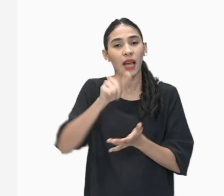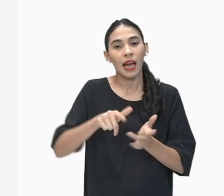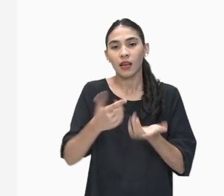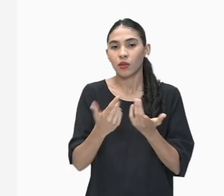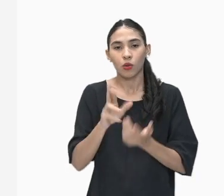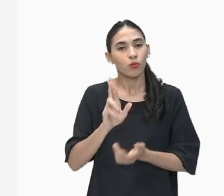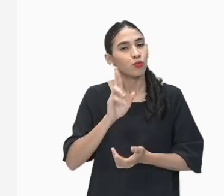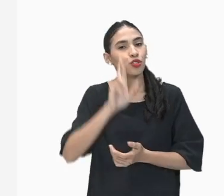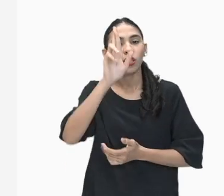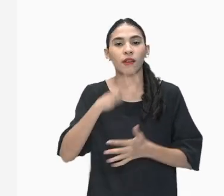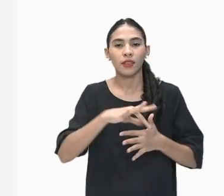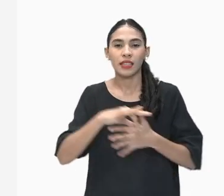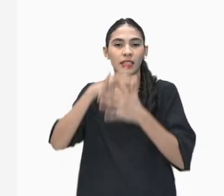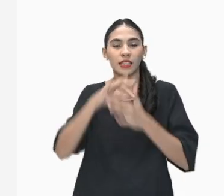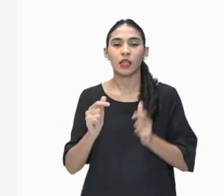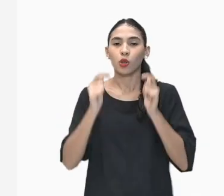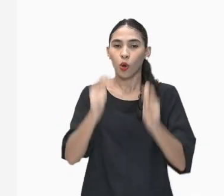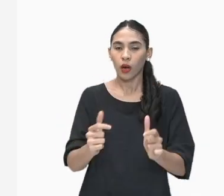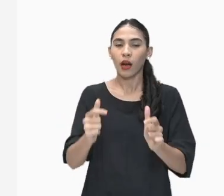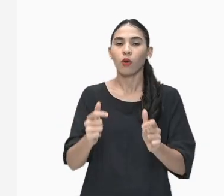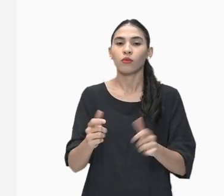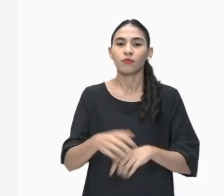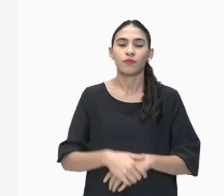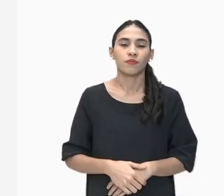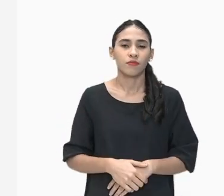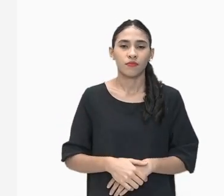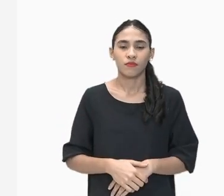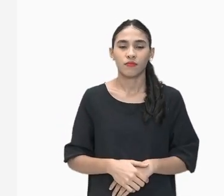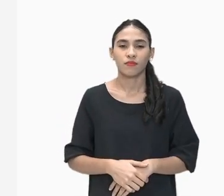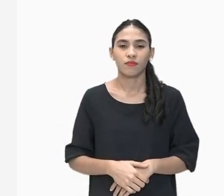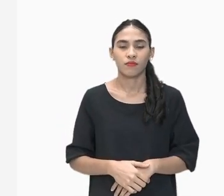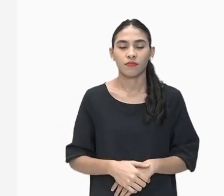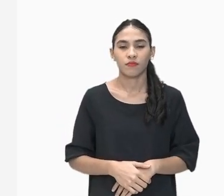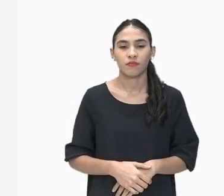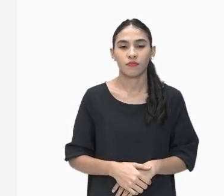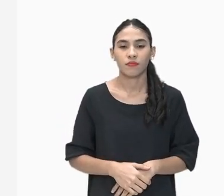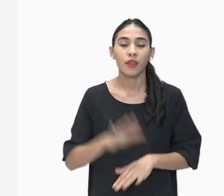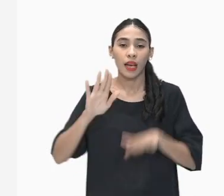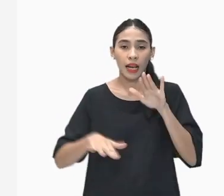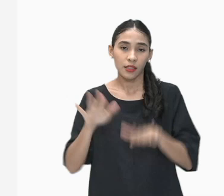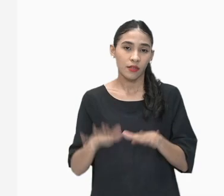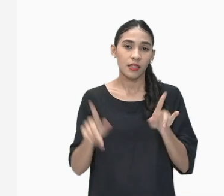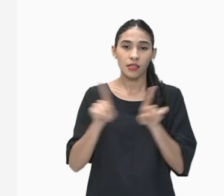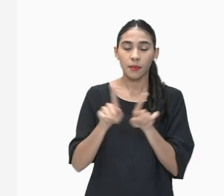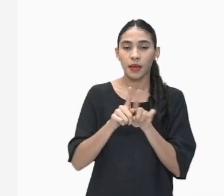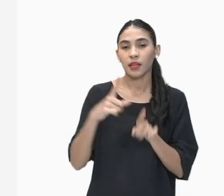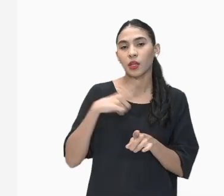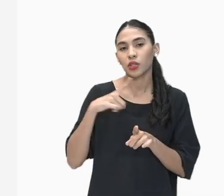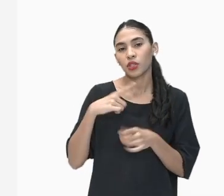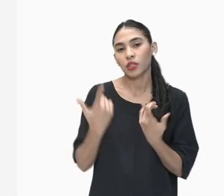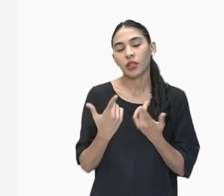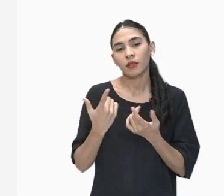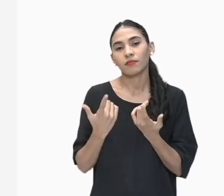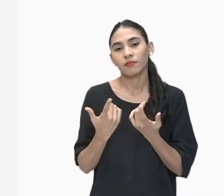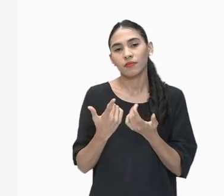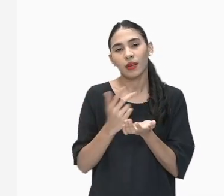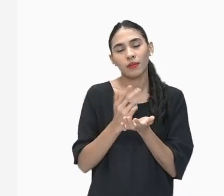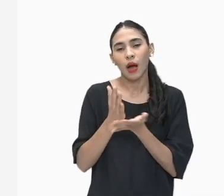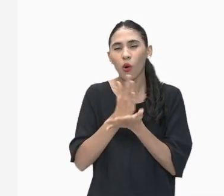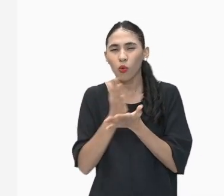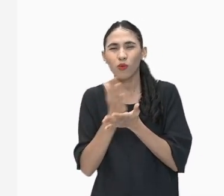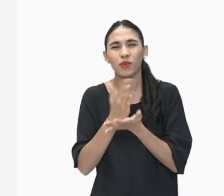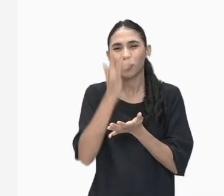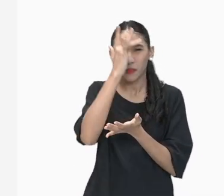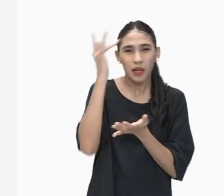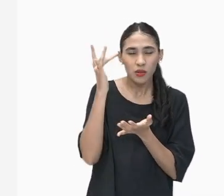da oficina também participava da produção. Ele mesmo participava da produção. Às vezes, tinha ali com ele algumas pessoas que ajudavam, que